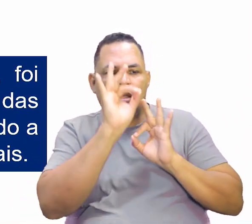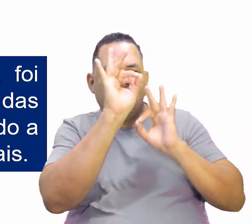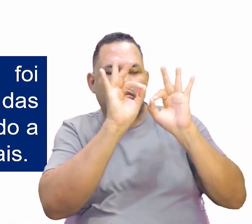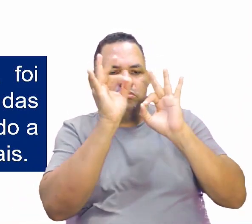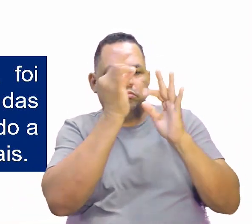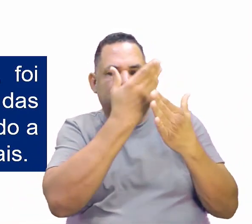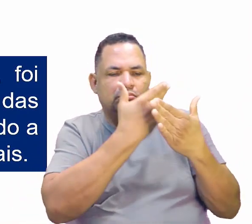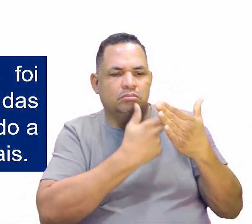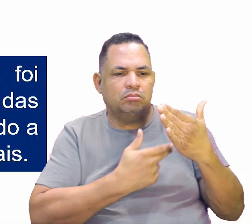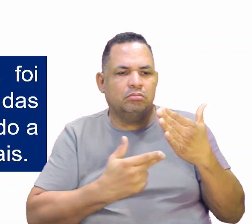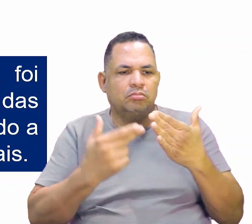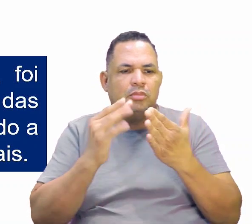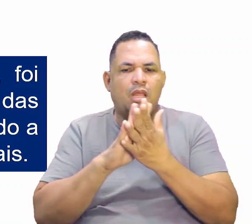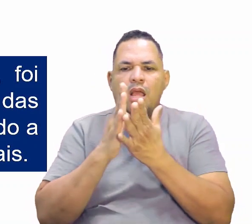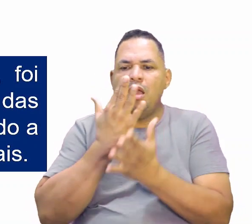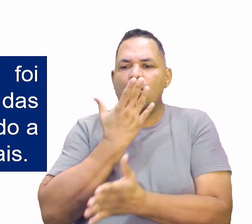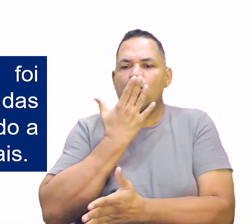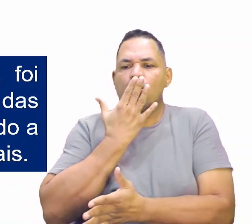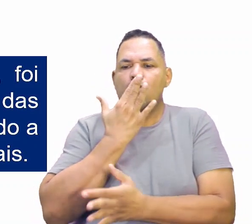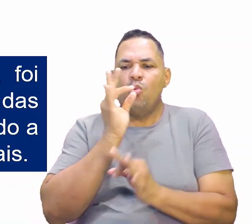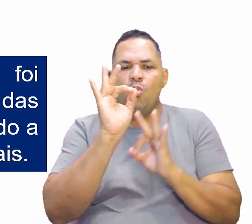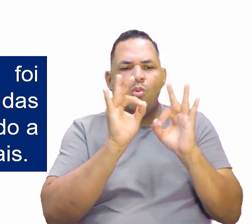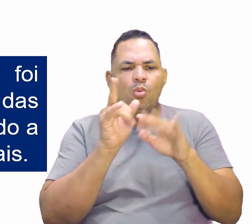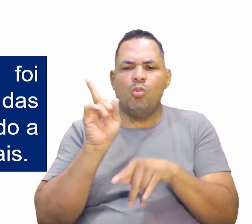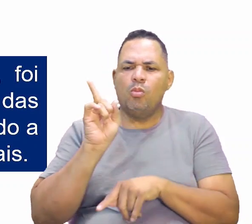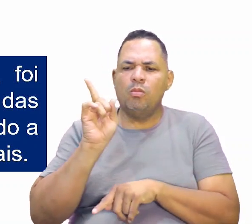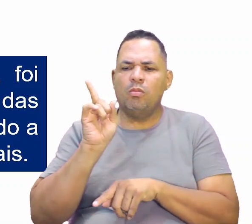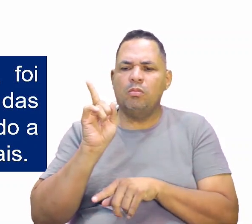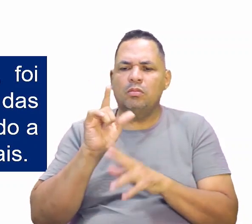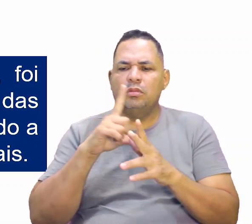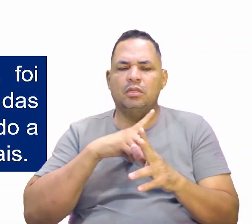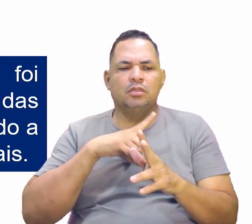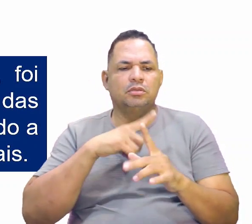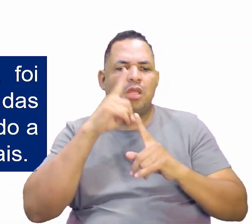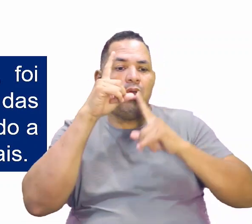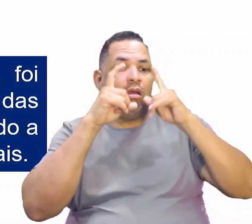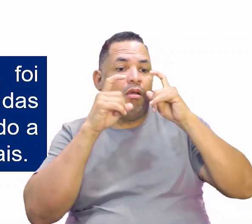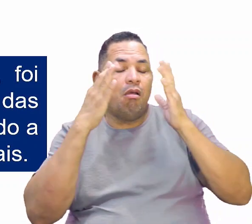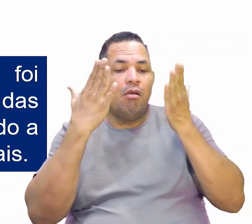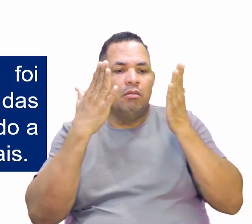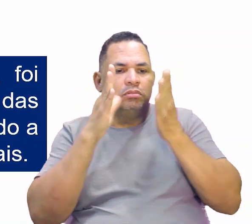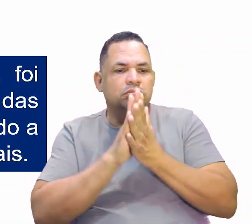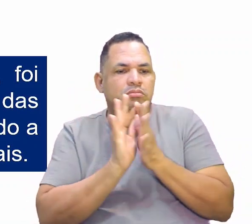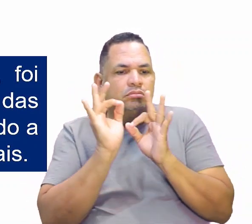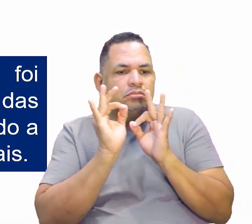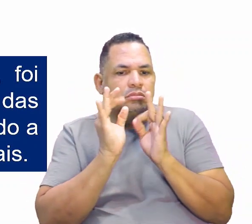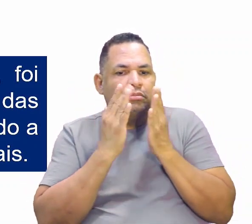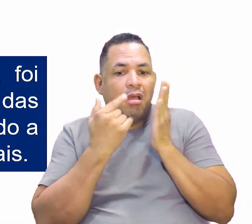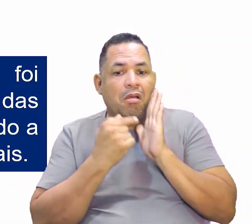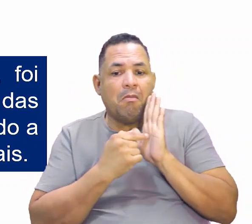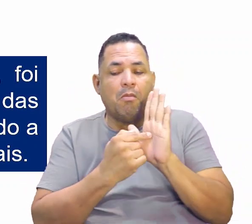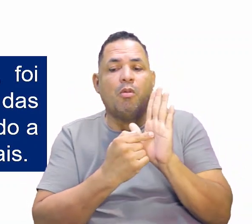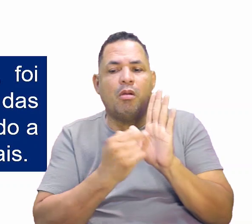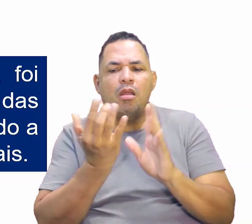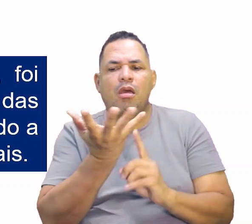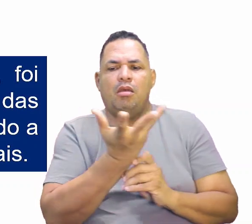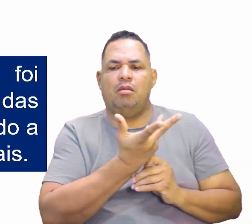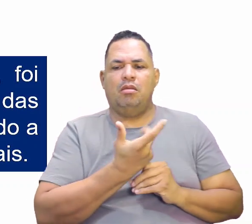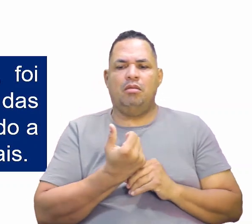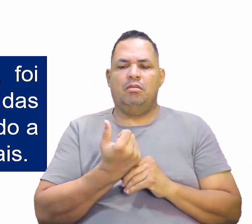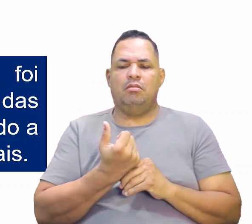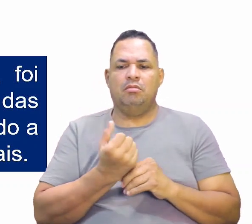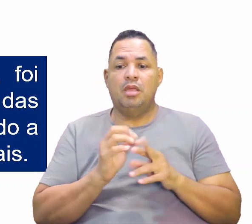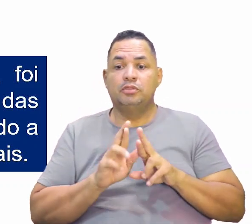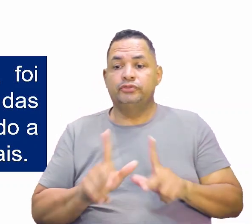formas, vejam as cores. O que nós temos aqui nesse expressionismo? Uma forma de demonstrar a arte, só que de